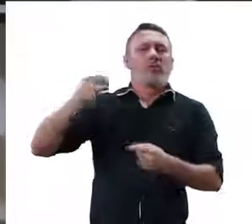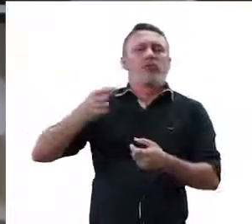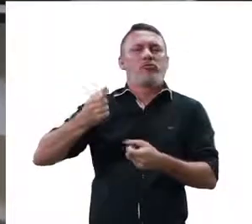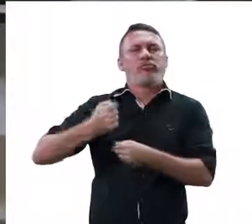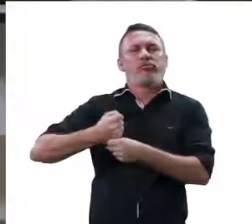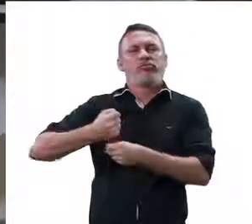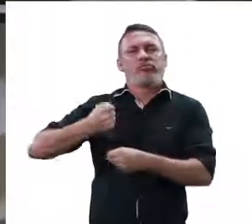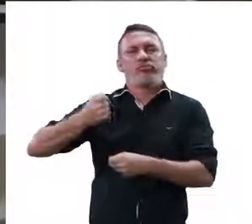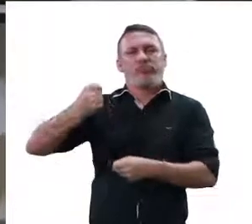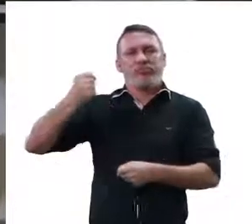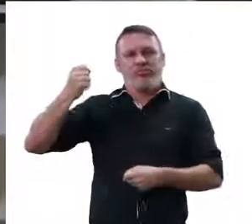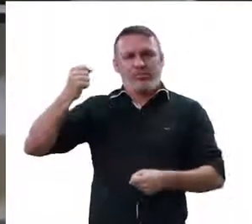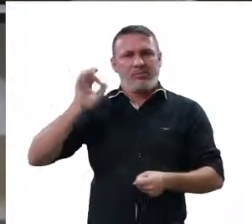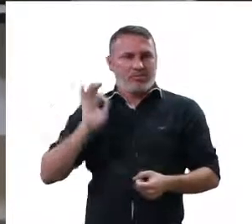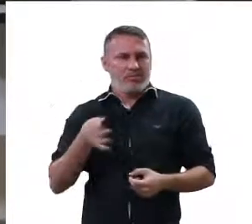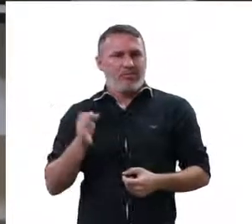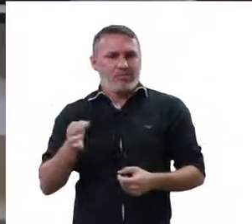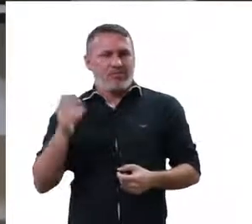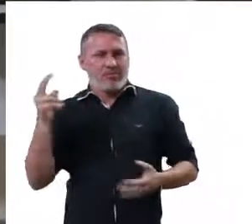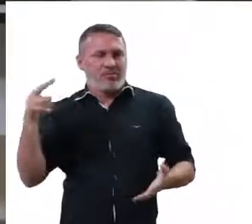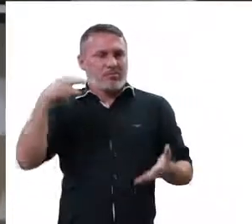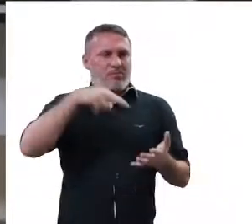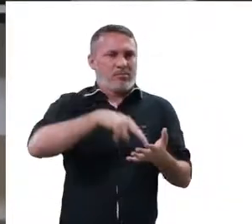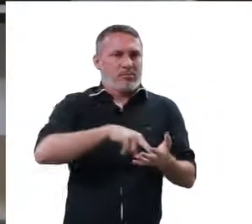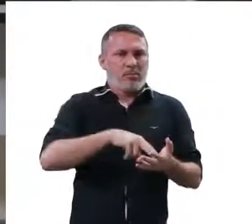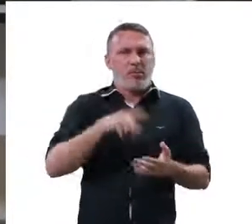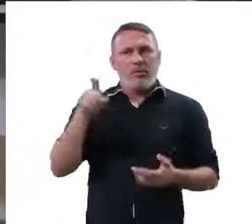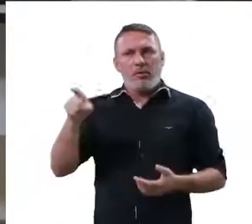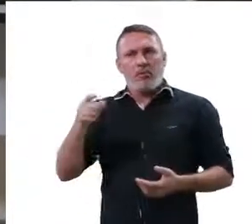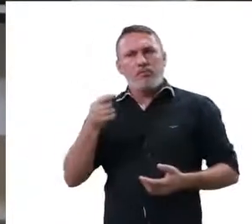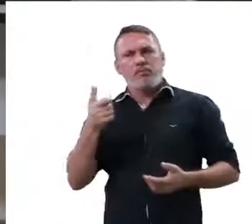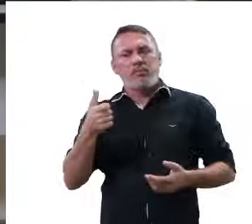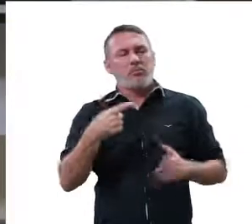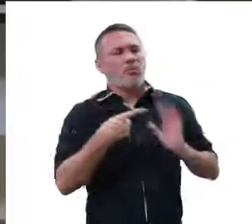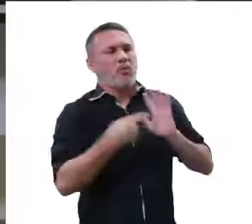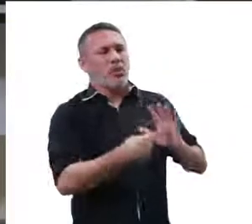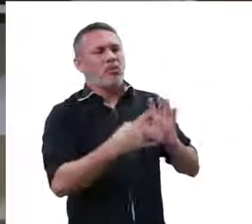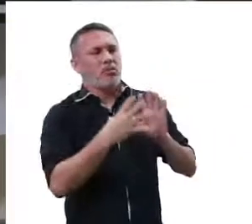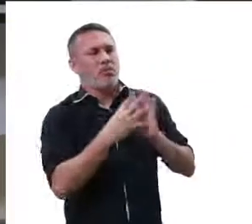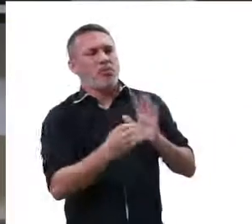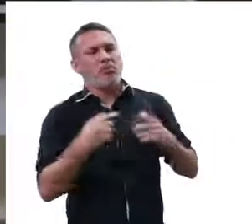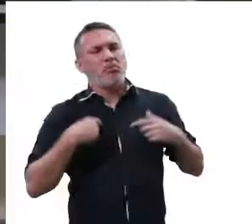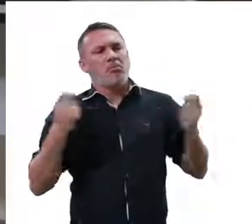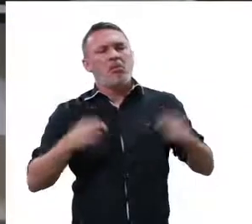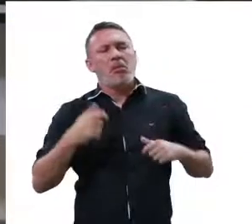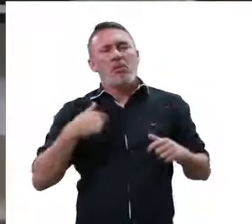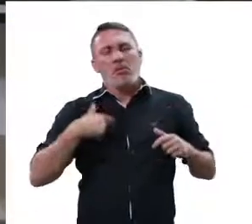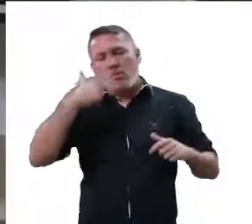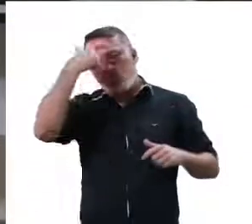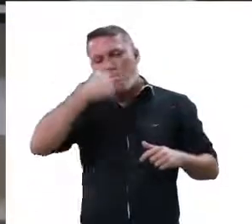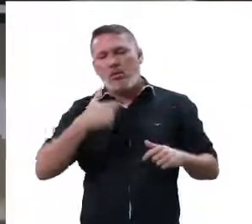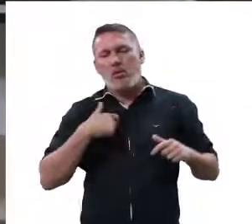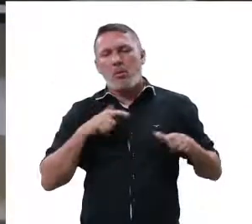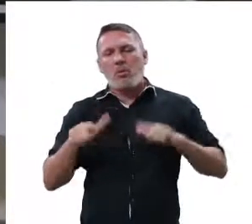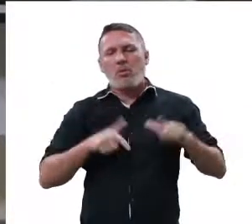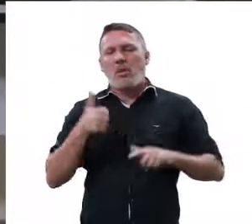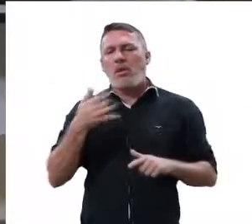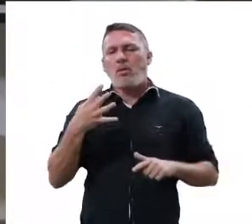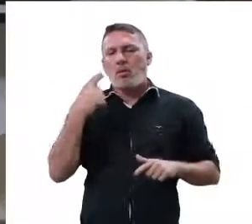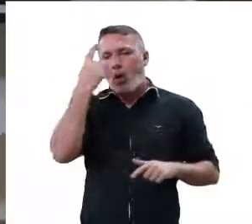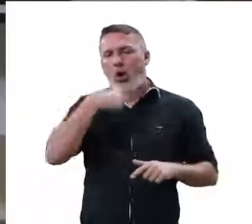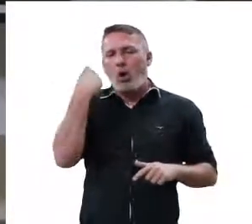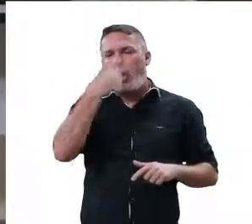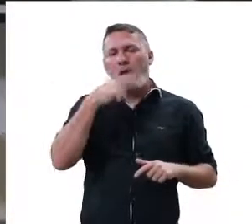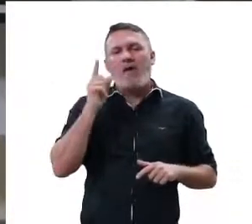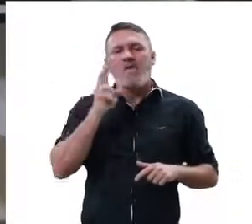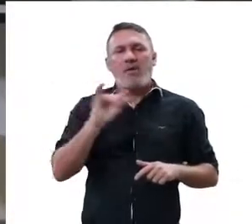porque dinheiro chama dinheiro. E aí, o que acontece? Você vende esse exemplo como se fosse um exemplo geral. Olha aí